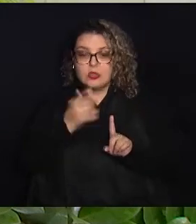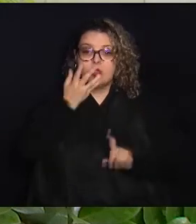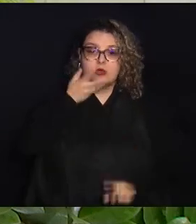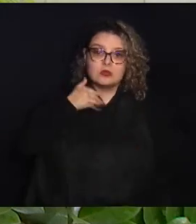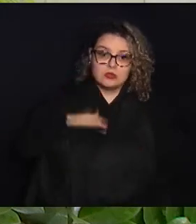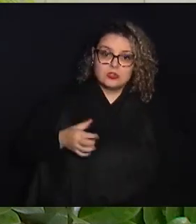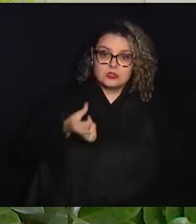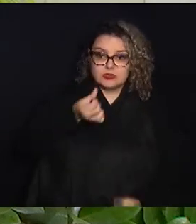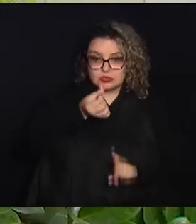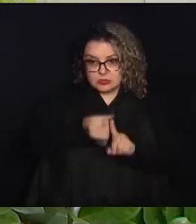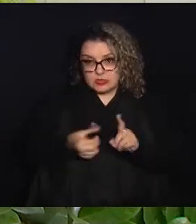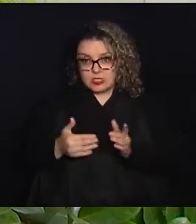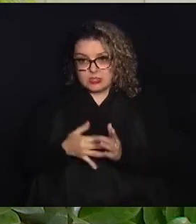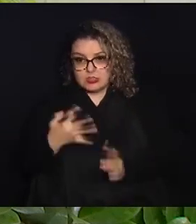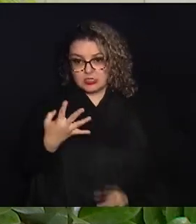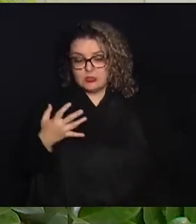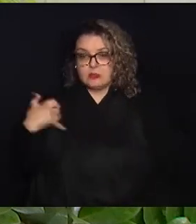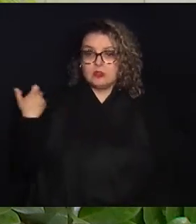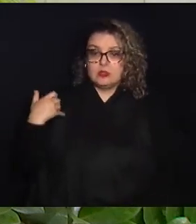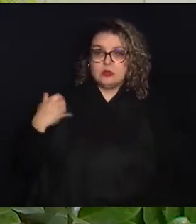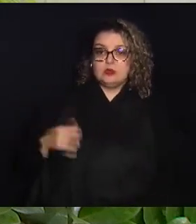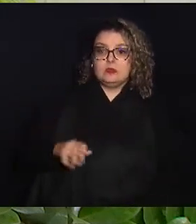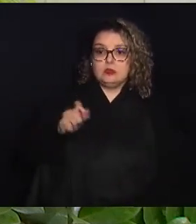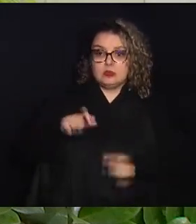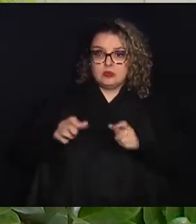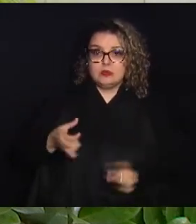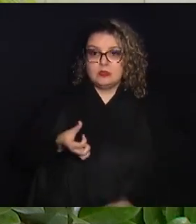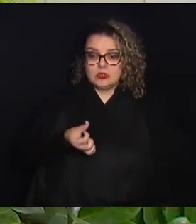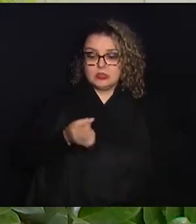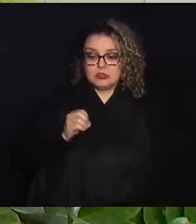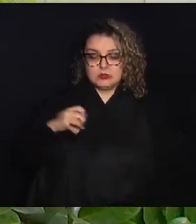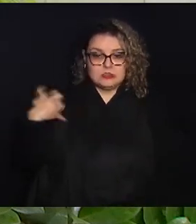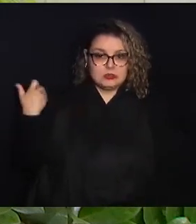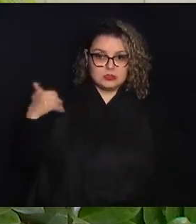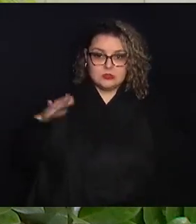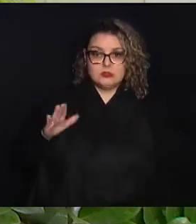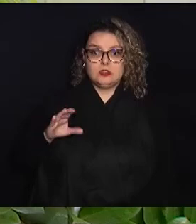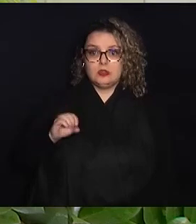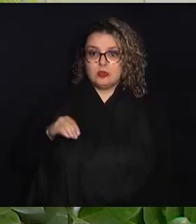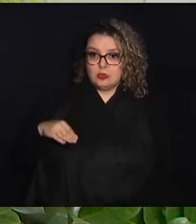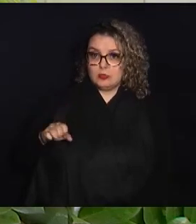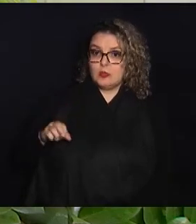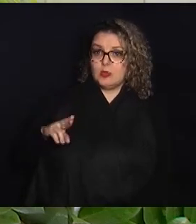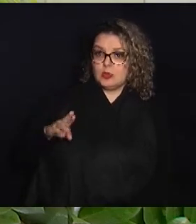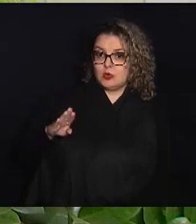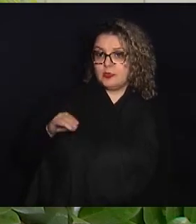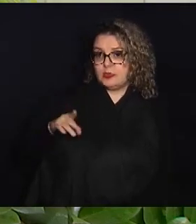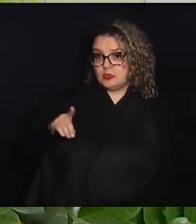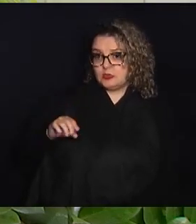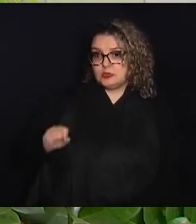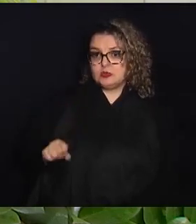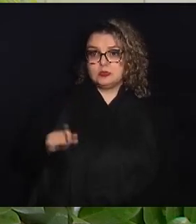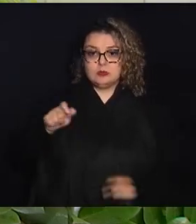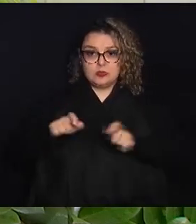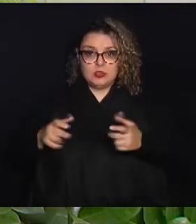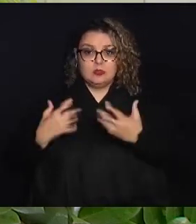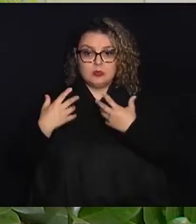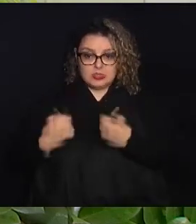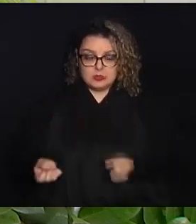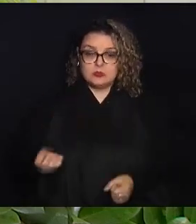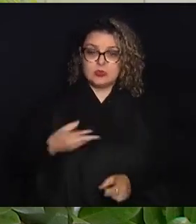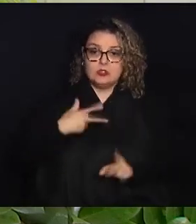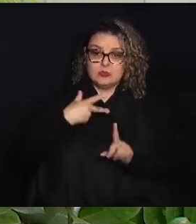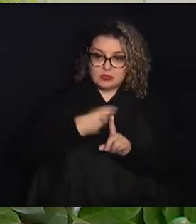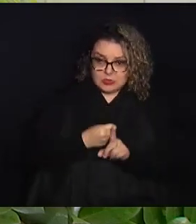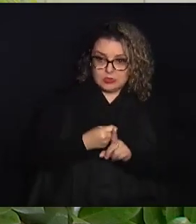então gestantes crianças de 6 meses a 4 anos pessoas a partir de se 60 anos de idade os comórbidos que todas